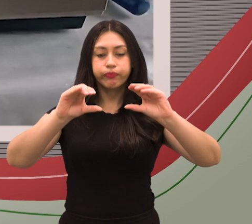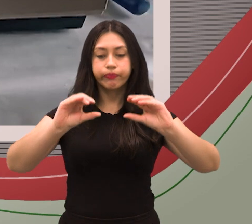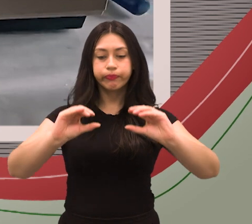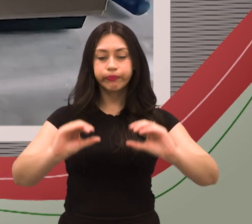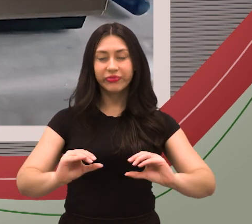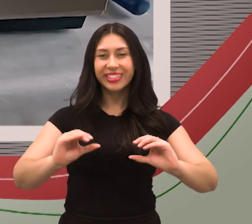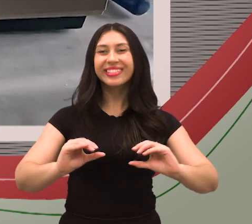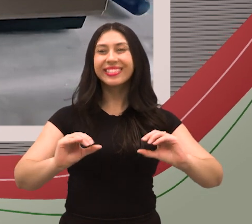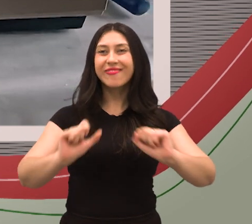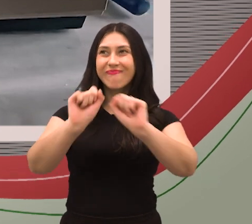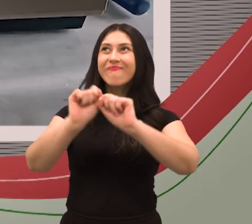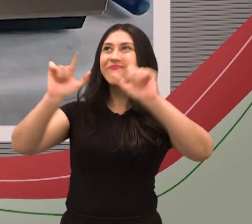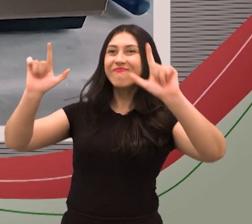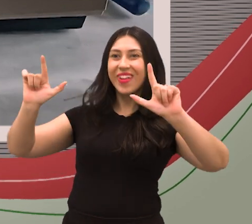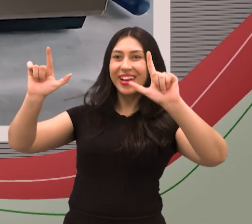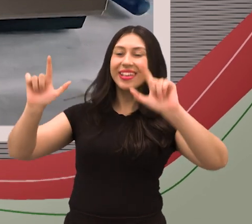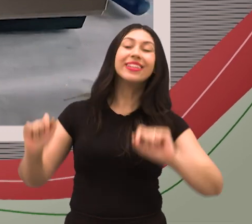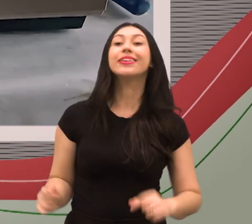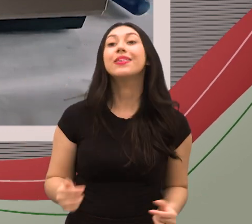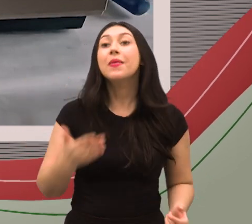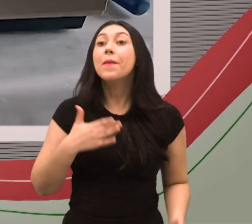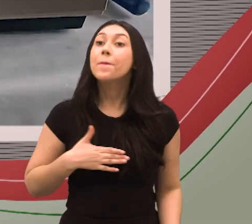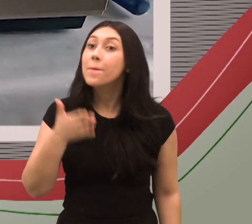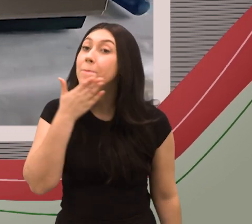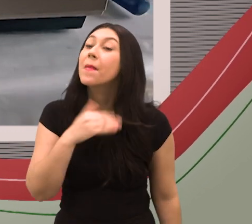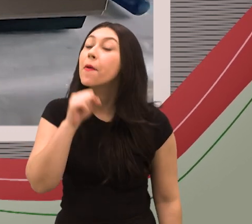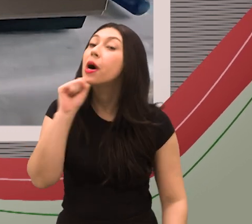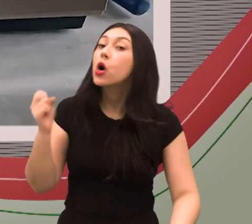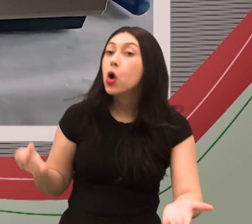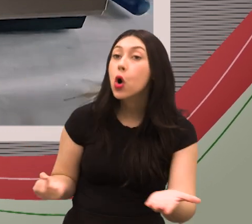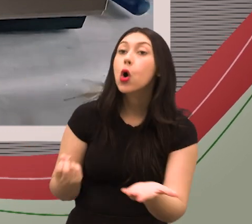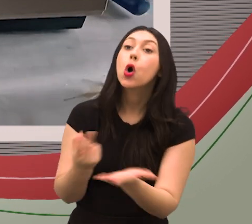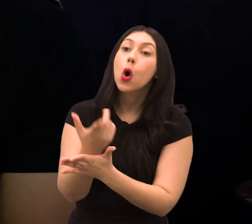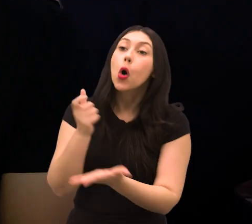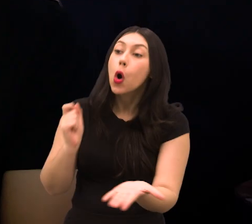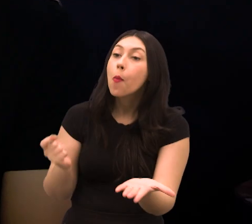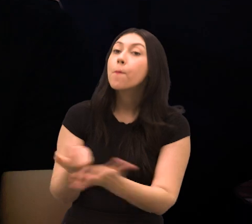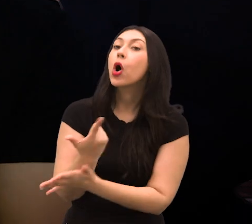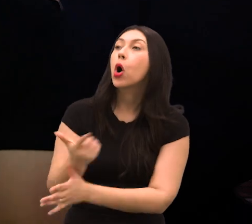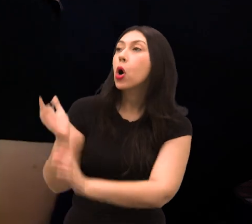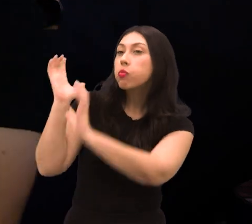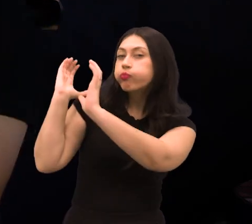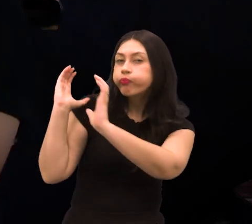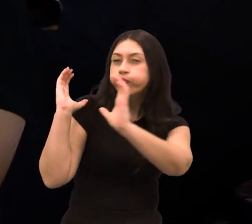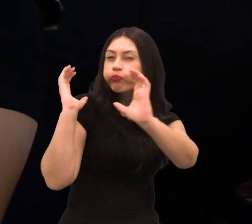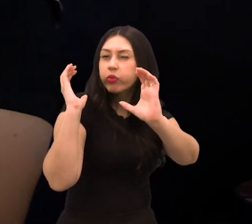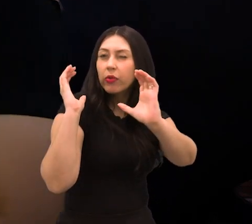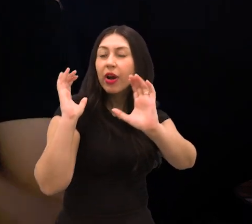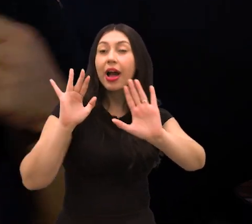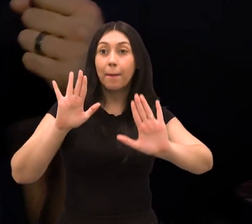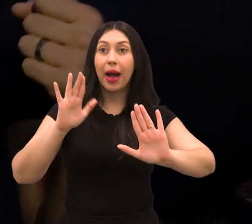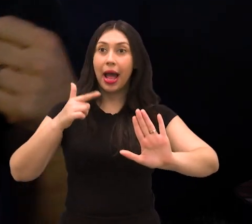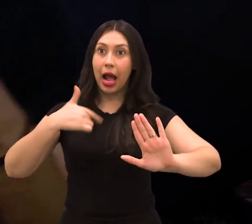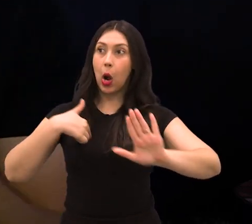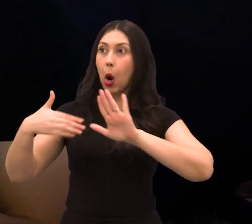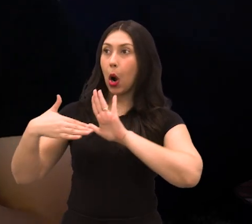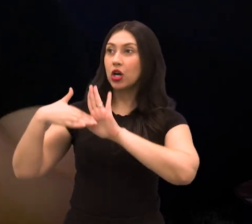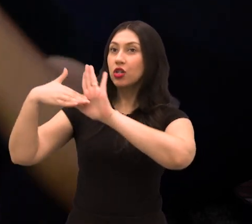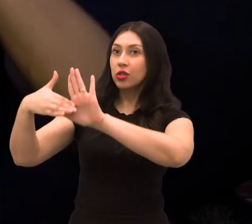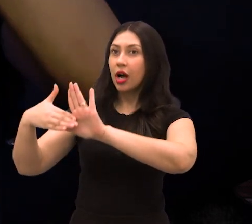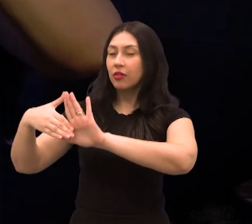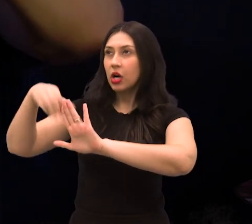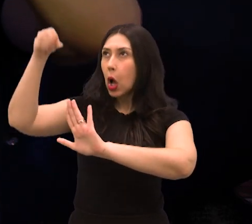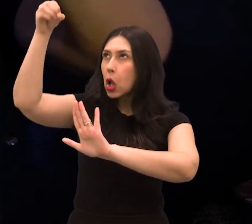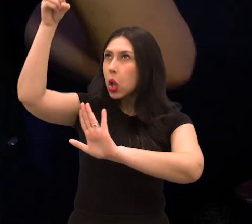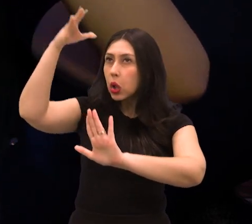videotape assim e tal, colocava lá. E aí meu pai comprou câmera de vídeo, eu não sabia segurar a câmera direito, então eu ajudava com lâmpada, né, com aquelas